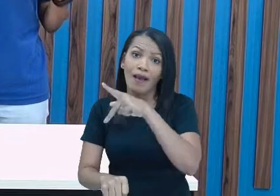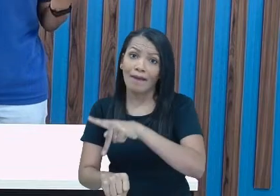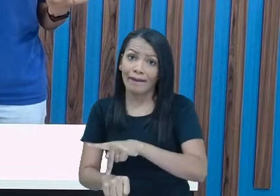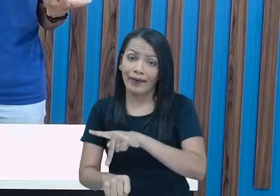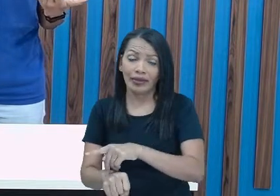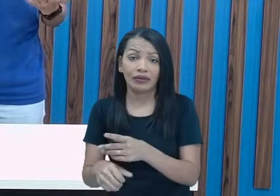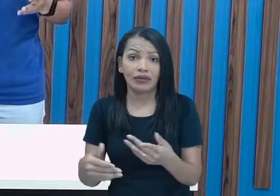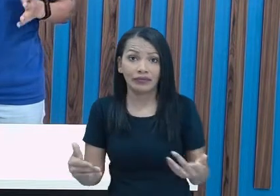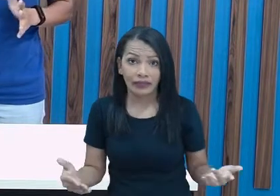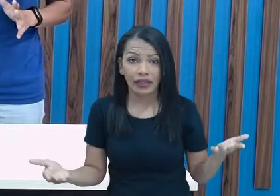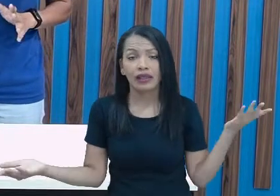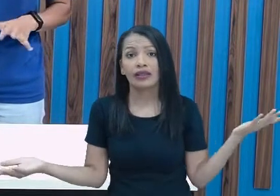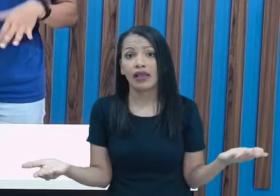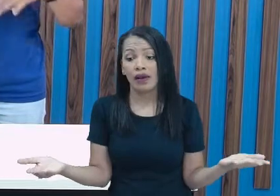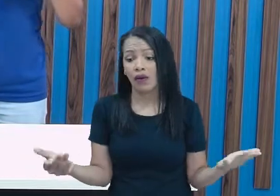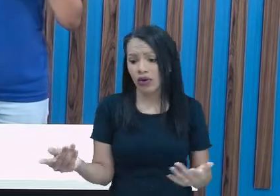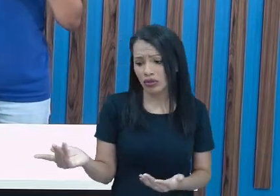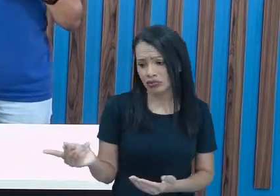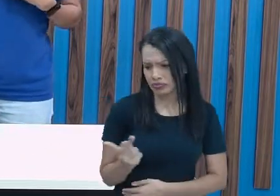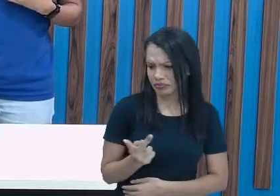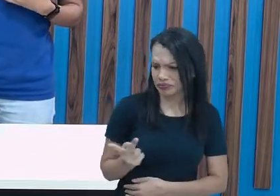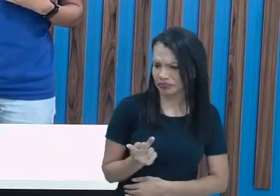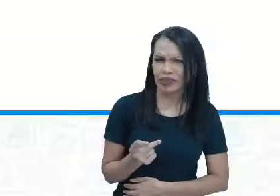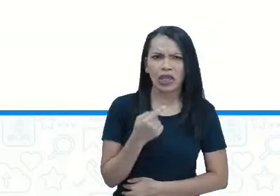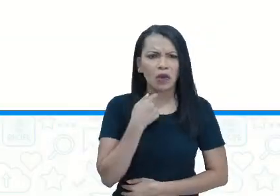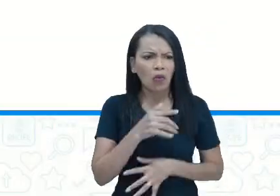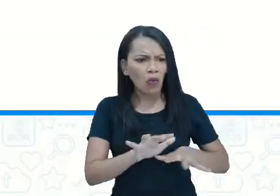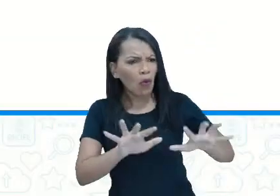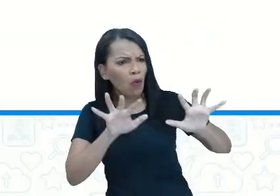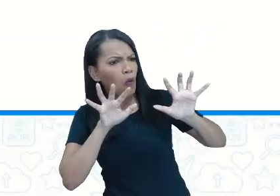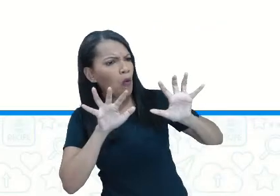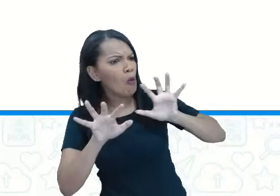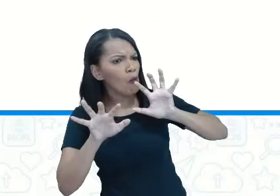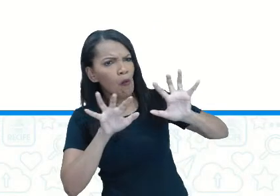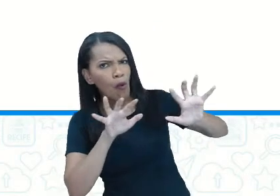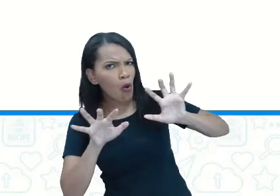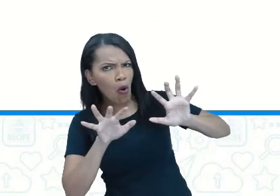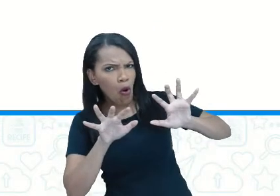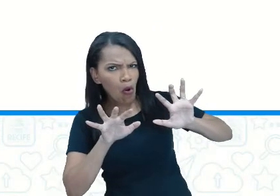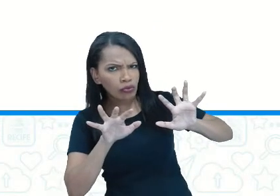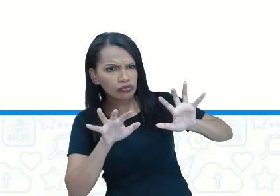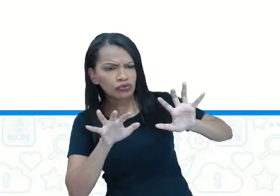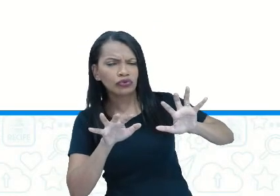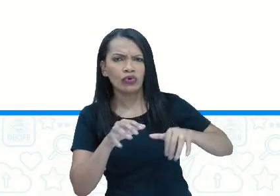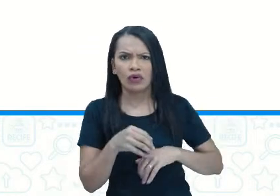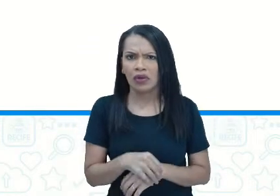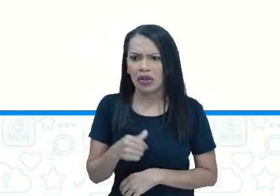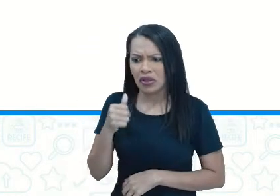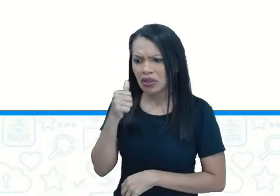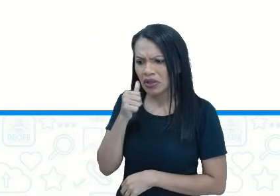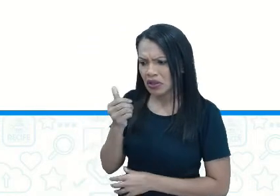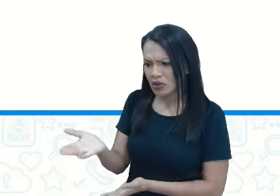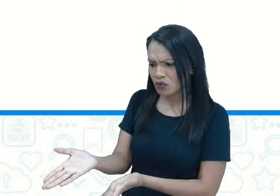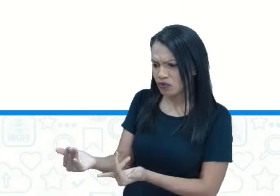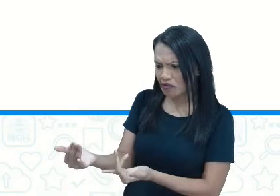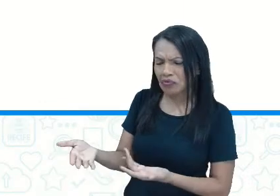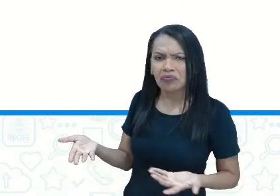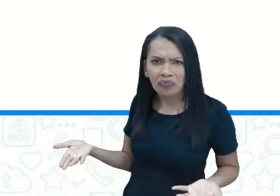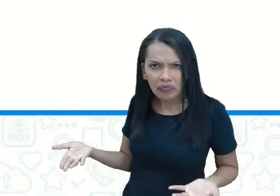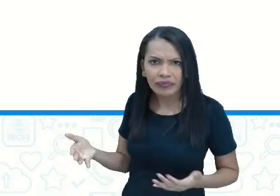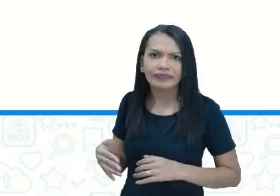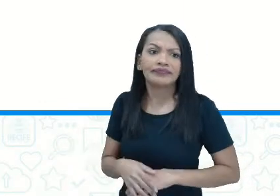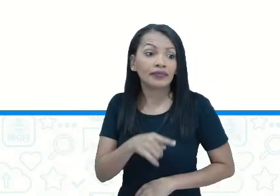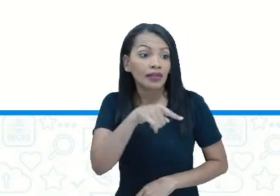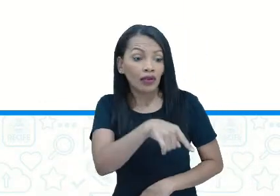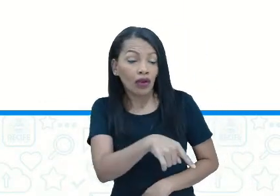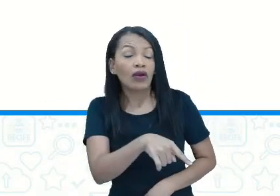foi o monstro ou será que foi o jovem? O monstro pulou 10 de uma vez. Se fosse eu, só pulava uma. Mas o rapaz só pulou